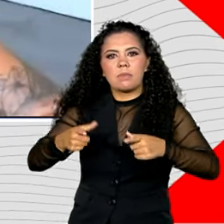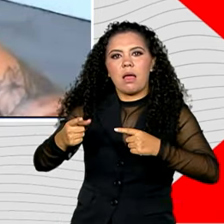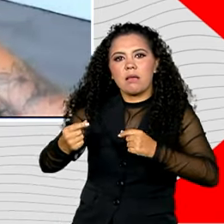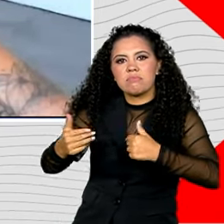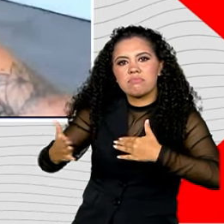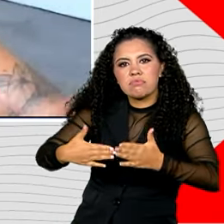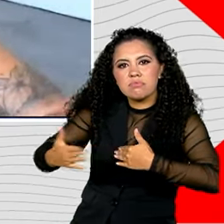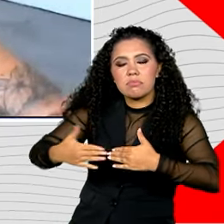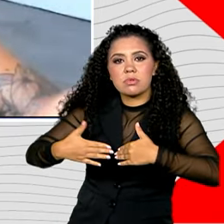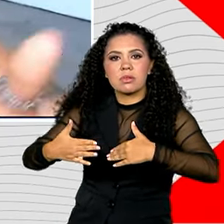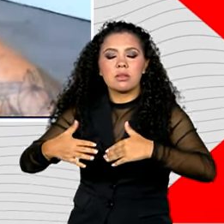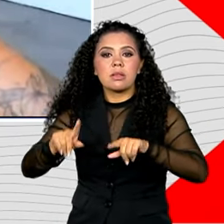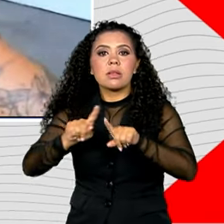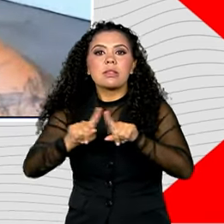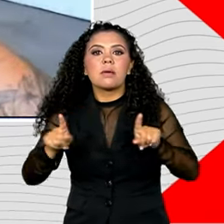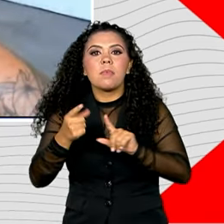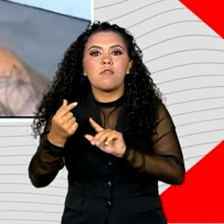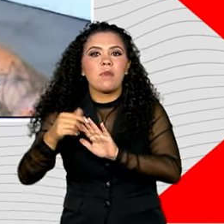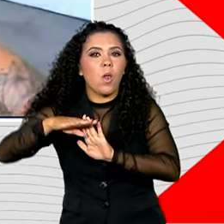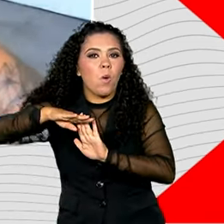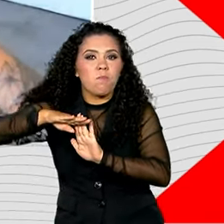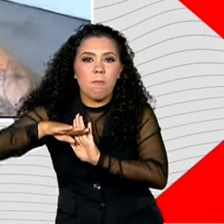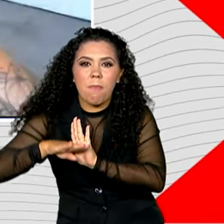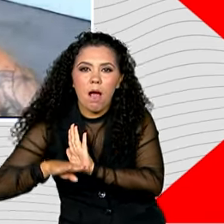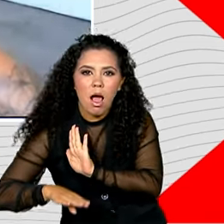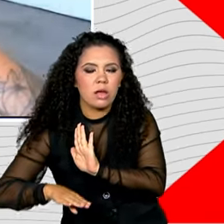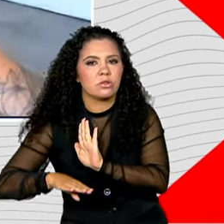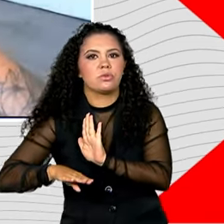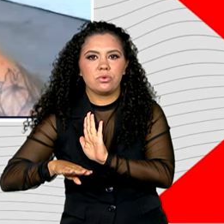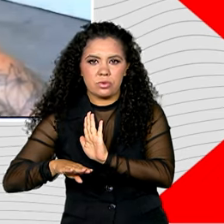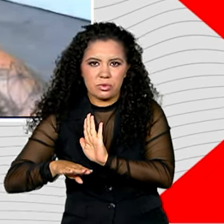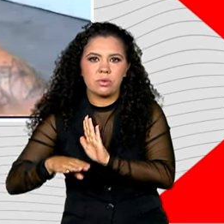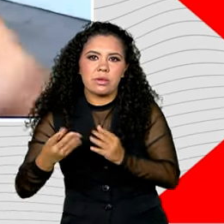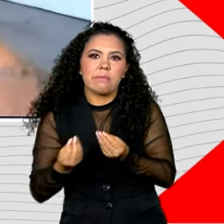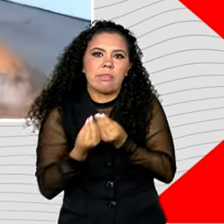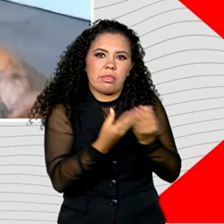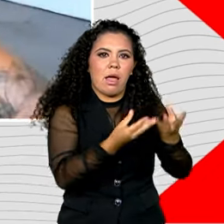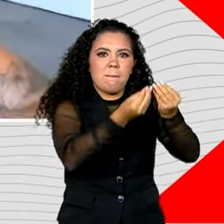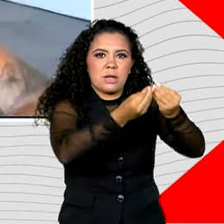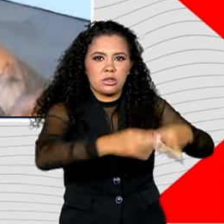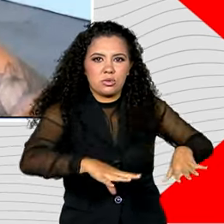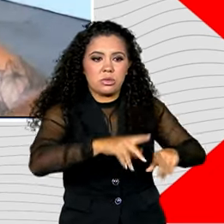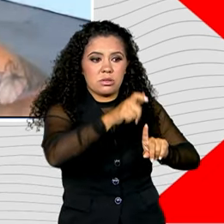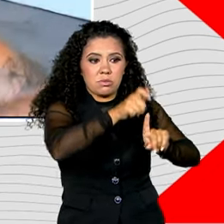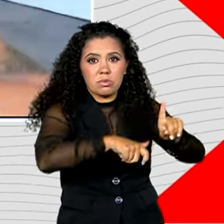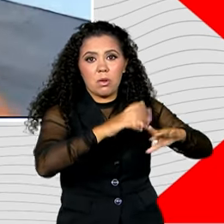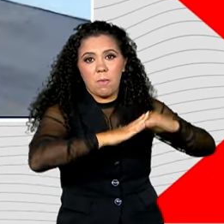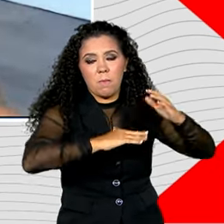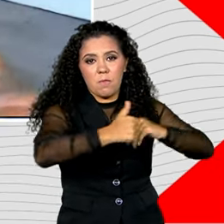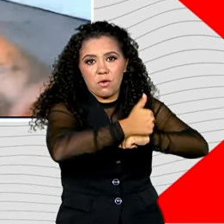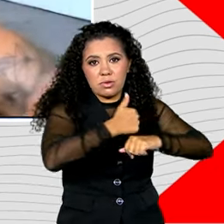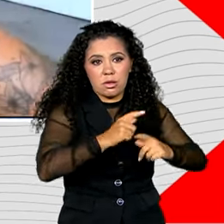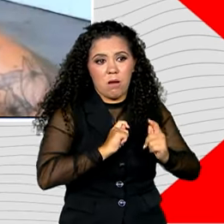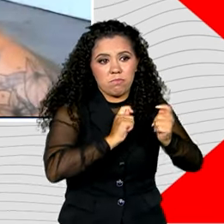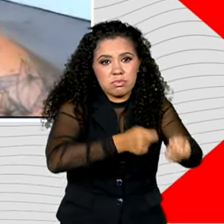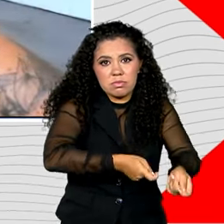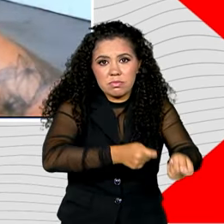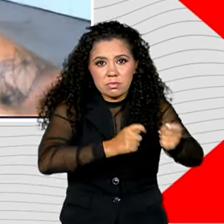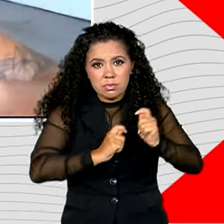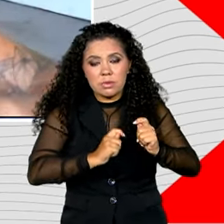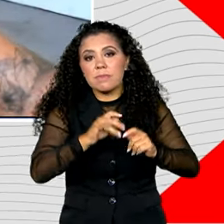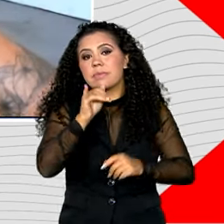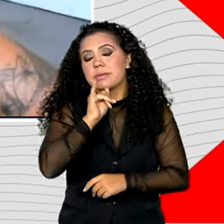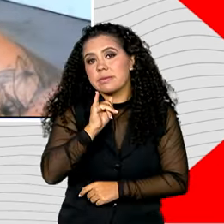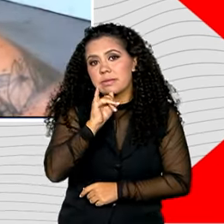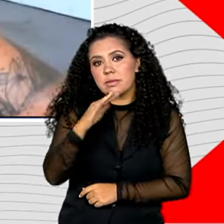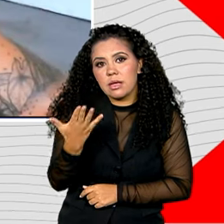pescado e compram por valores muito baixos o pescado desses pescadores. Um exemplo disso, a gente pode ver, por exemplo, que está sendo investigado